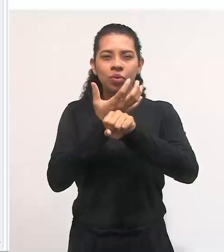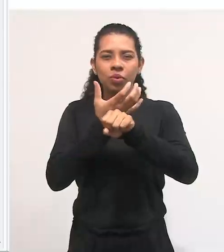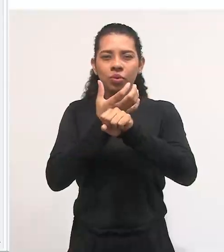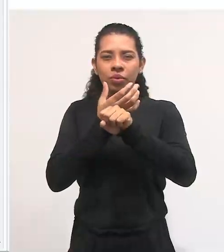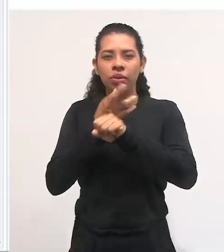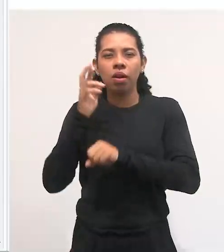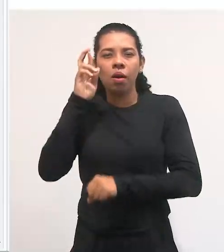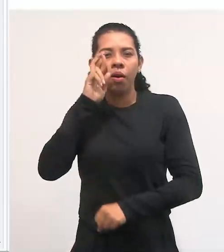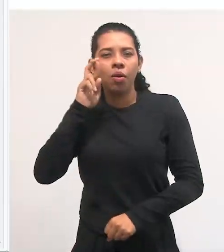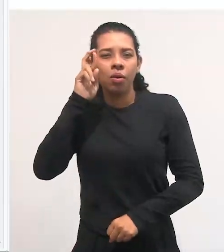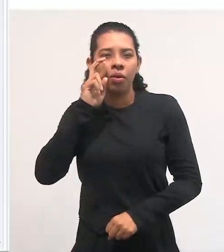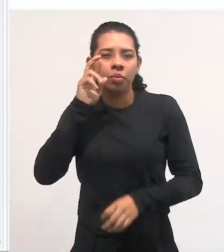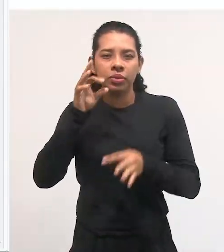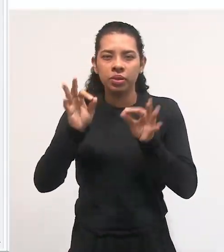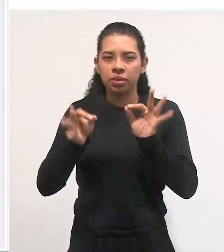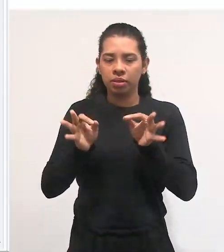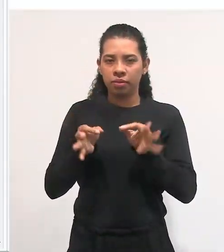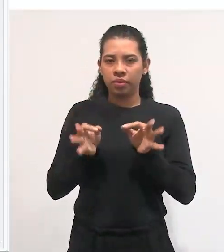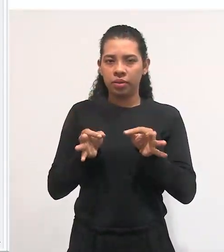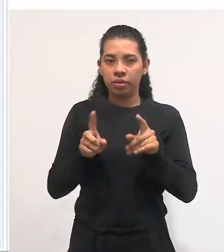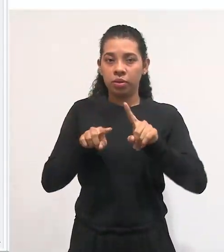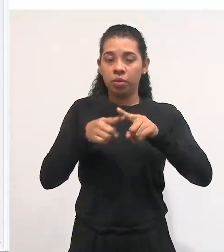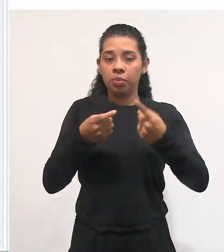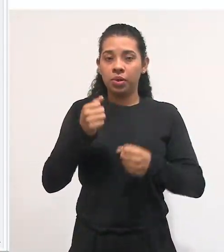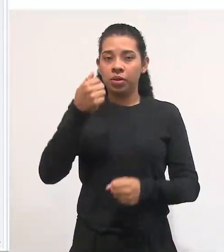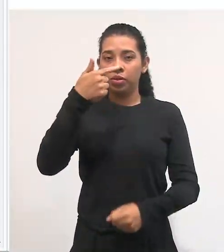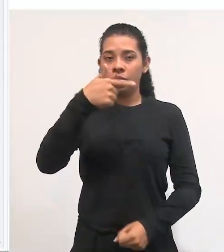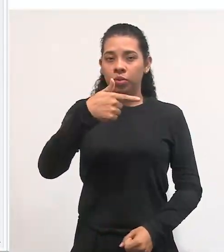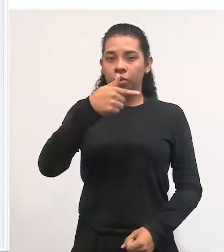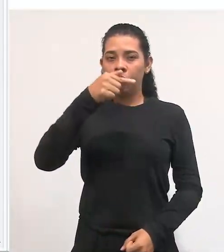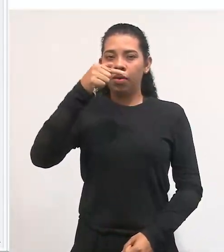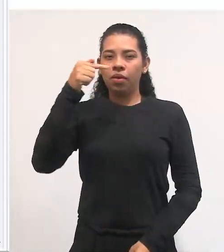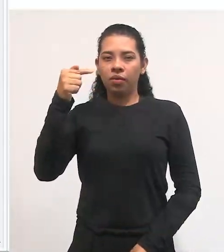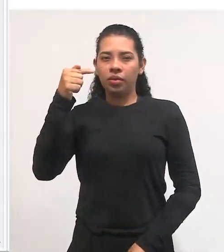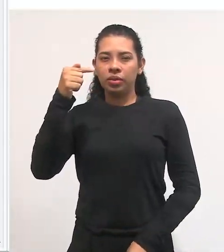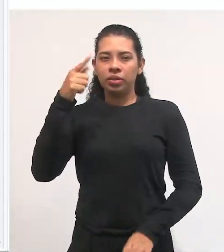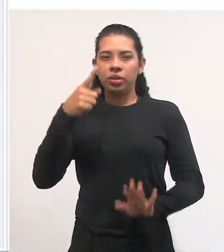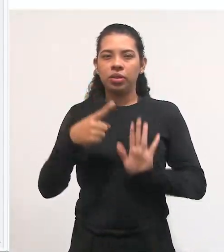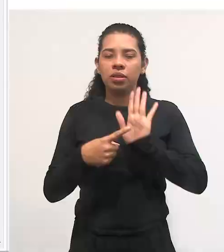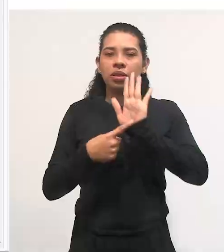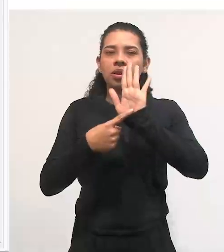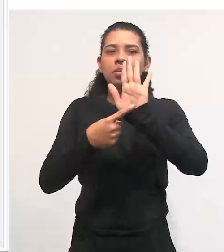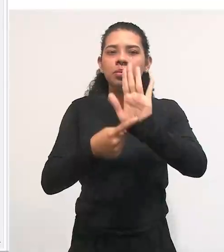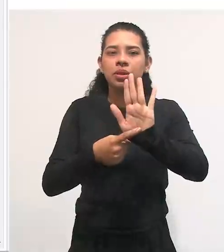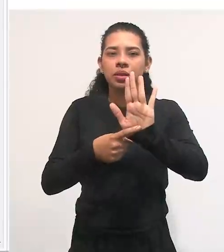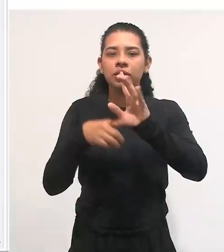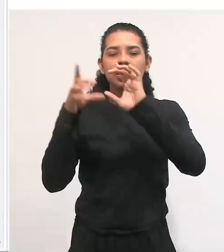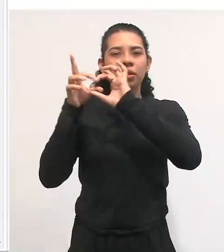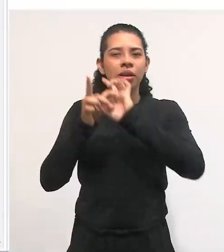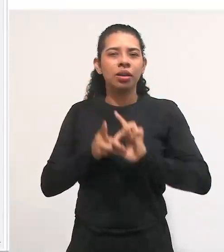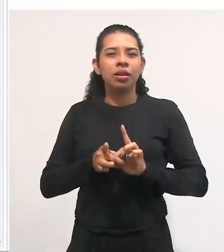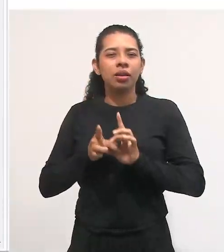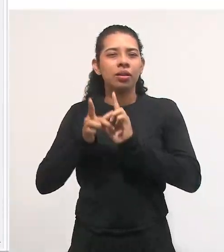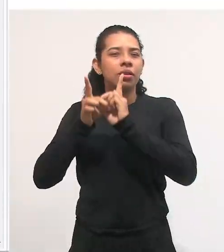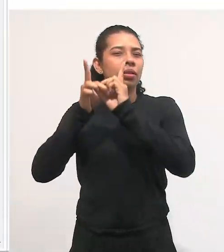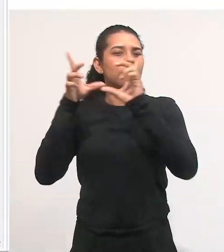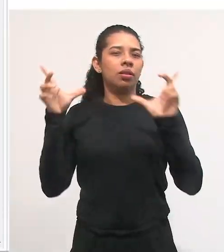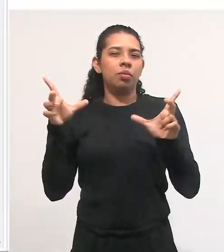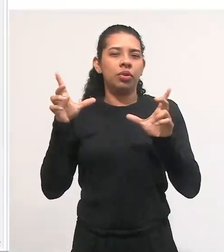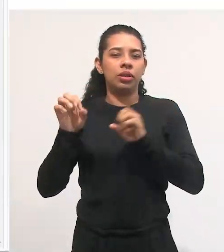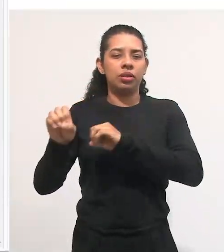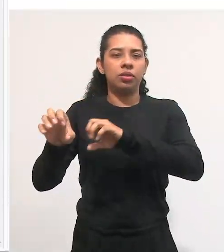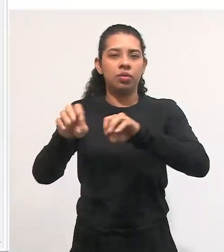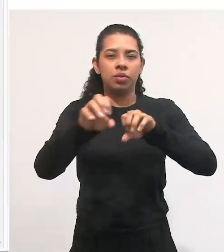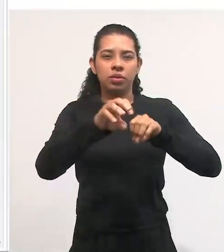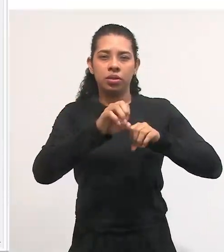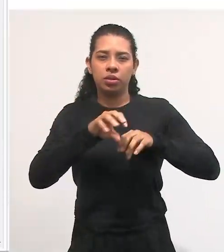elementos também, mas olha, o 27 vai trazer a questão da democracia, a questão da orientação para o